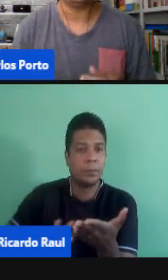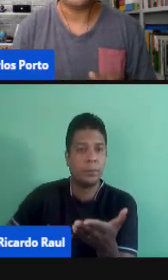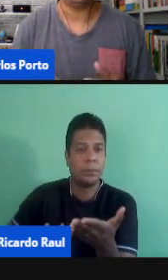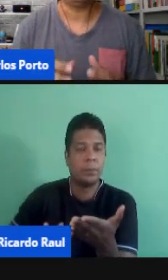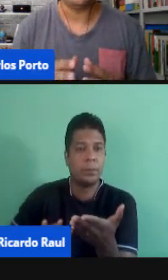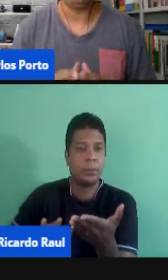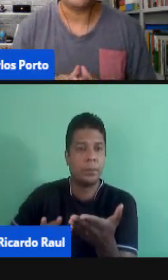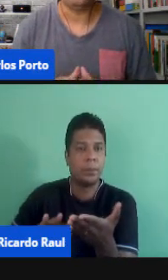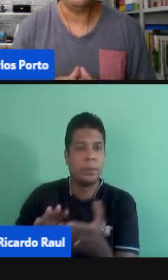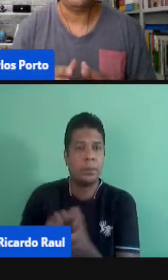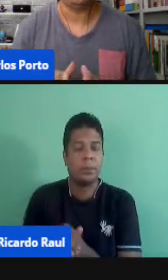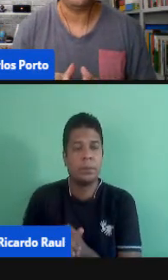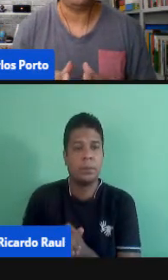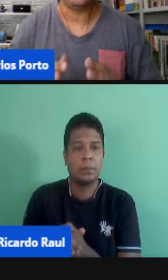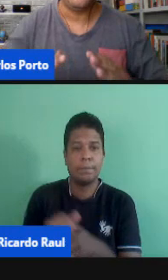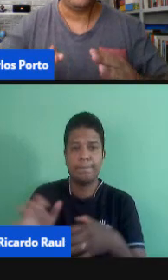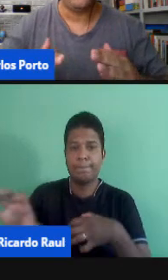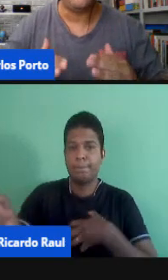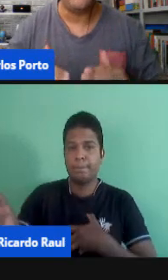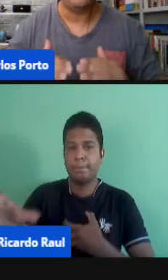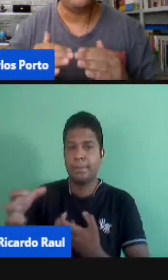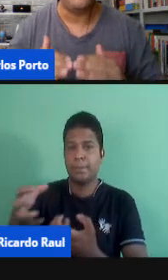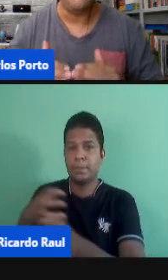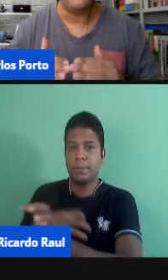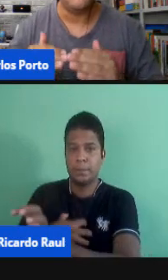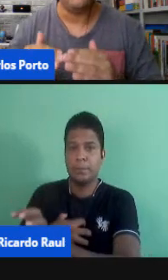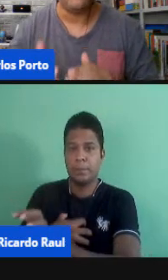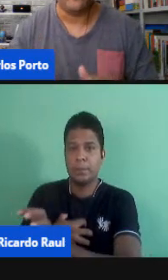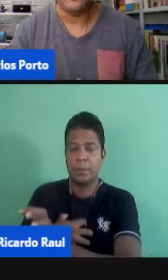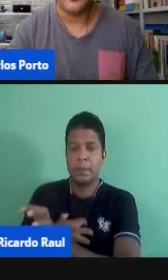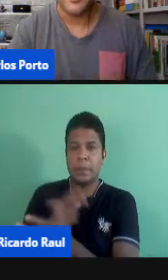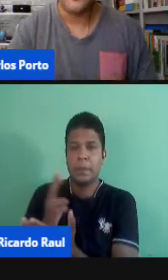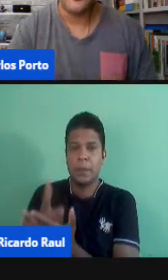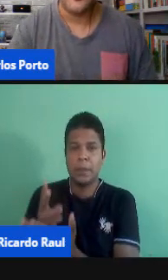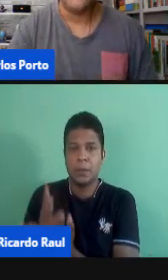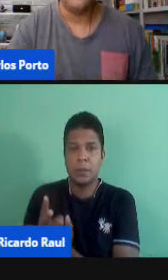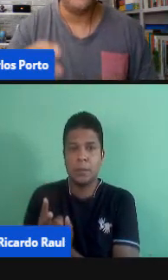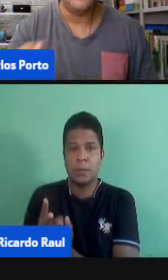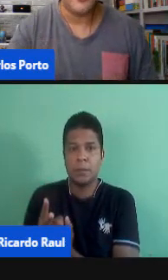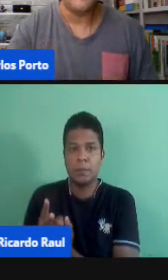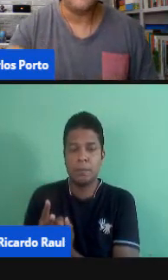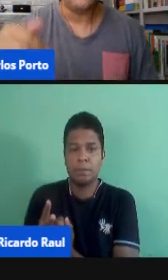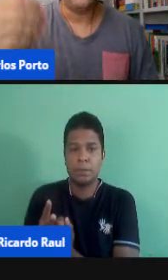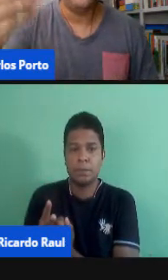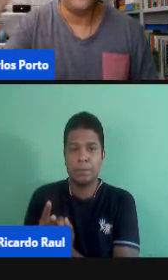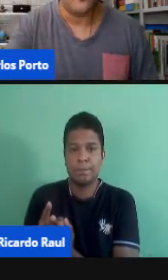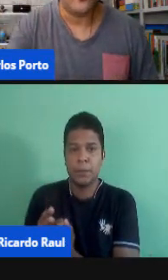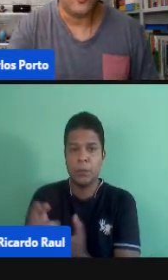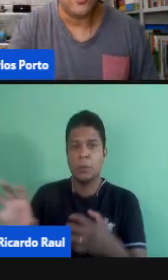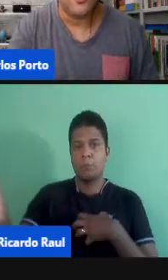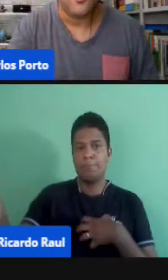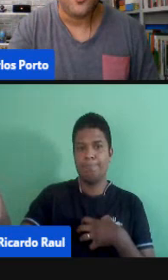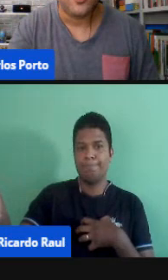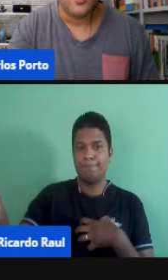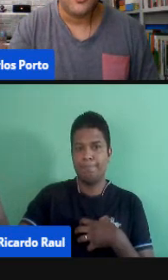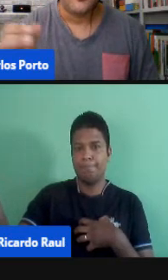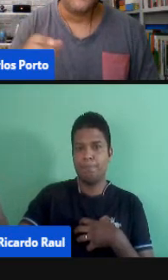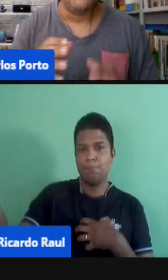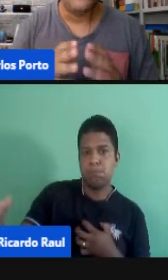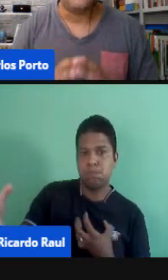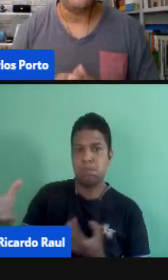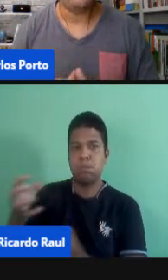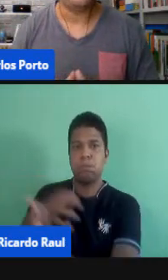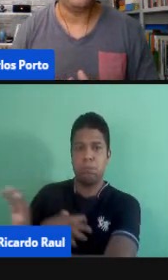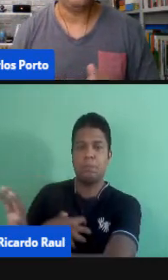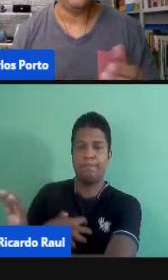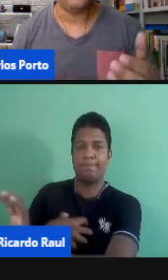são voltadas à empatia, ou seja, nós temos sempre que nos colocar no lugar do outro.